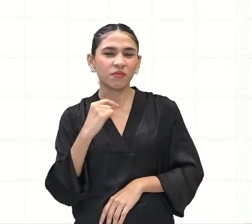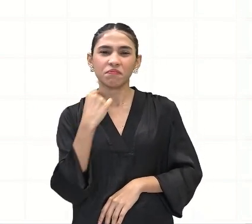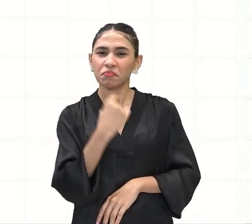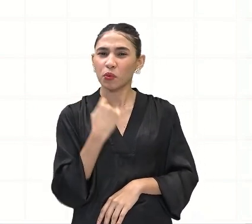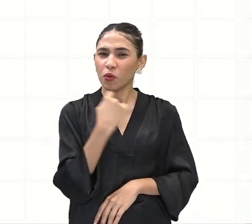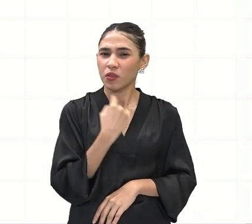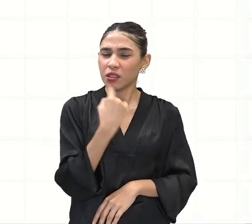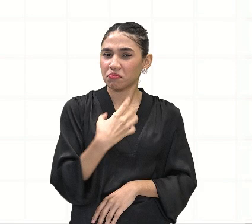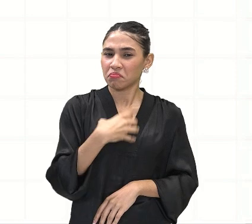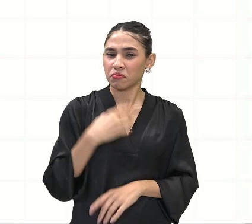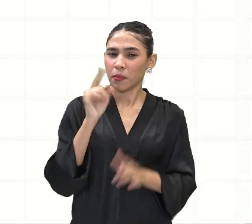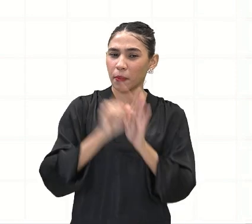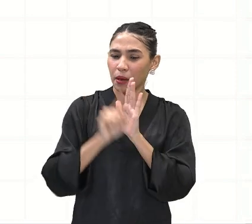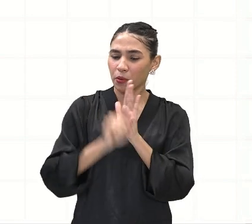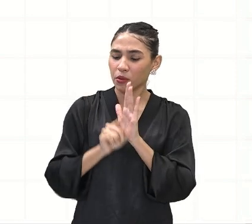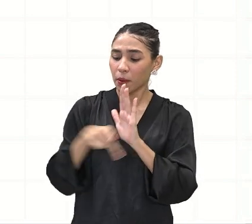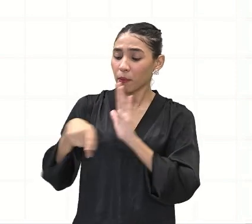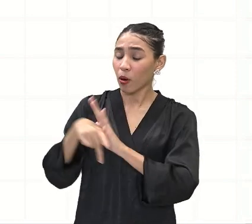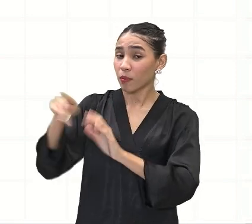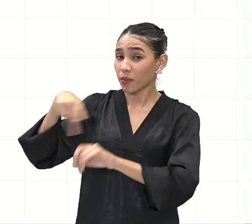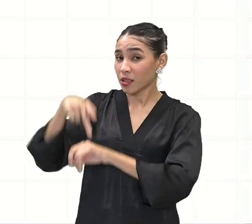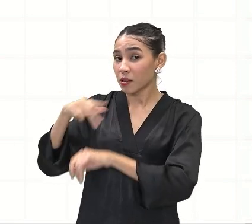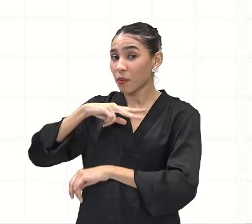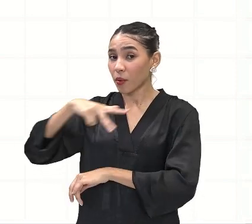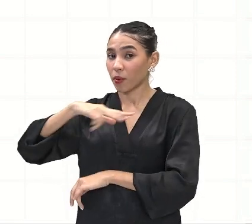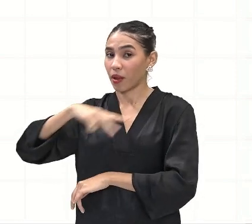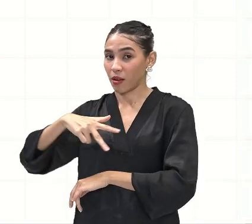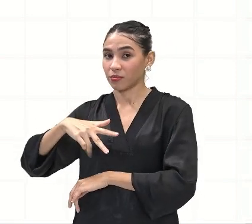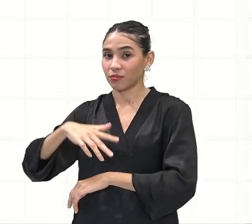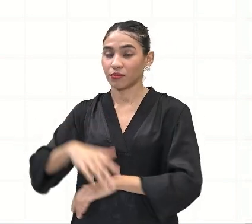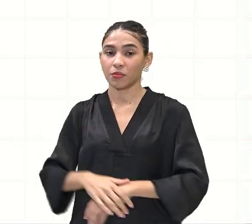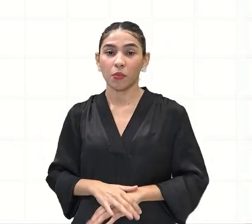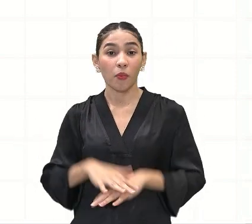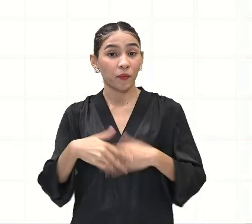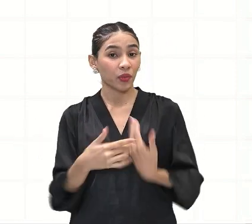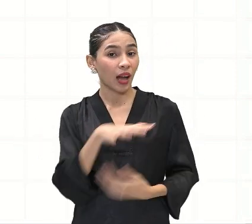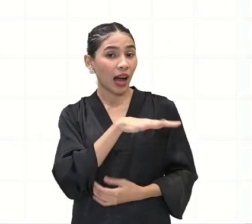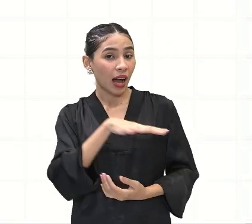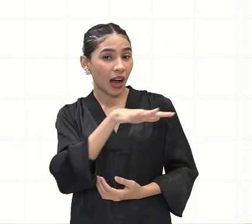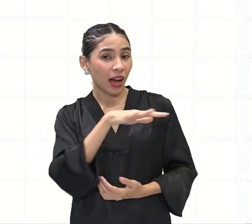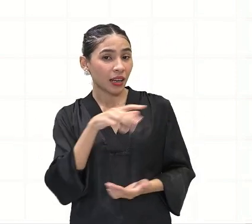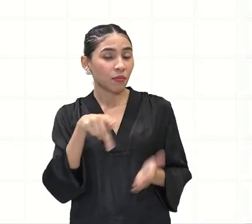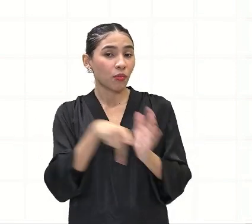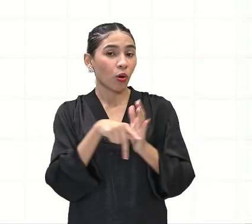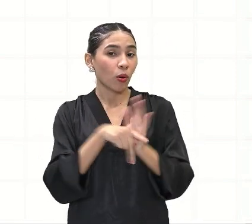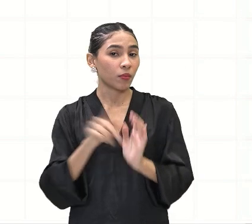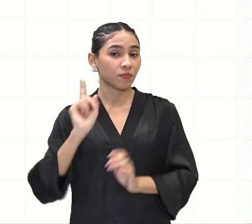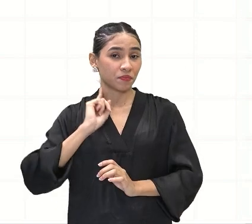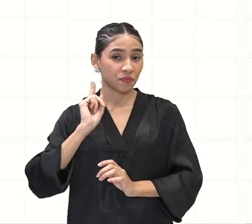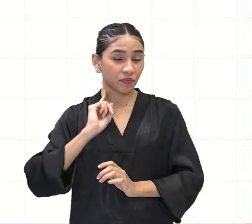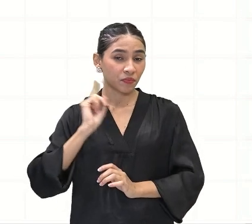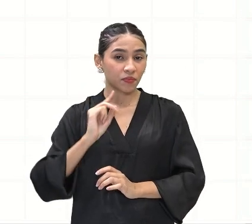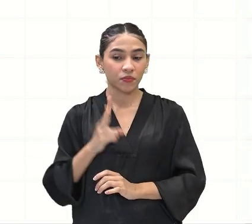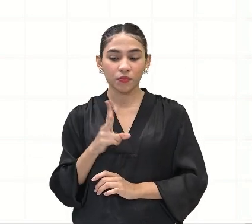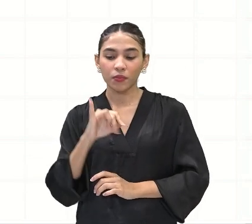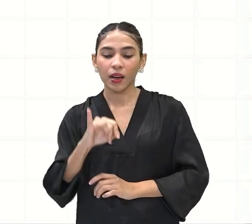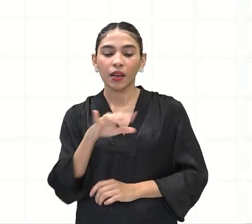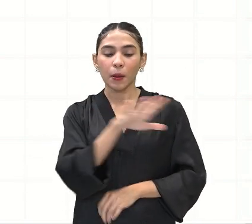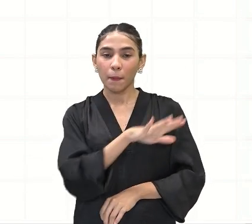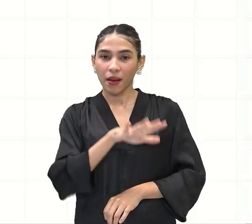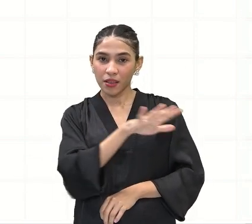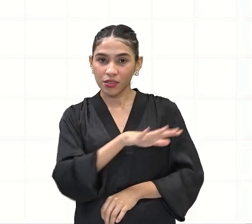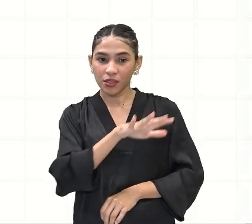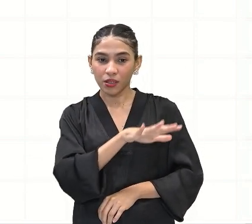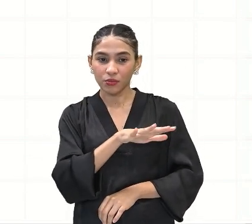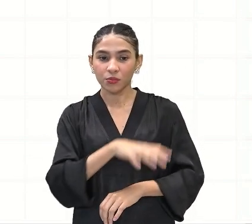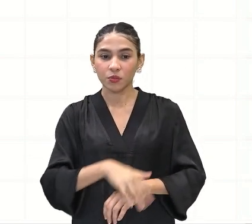questionamento a Portugal. Né? A região de Minas Gerais vai ser uma região que